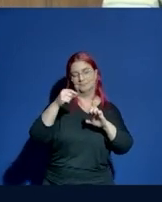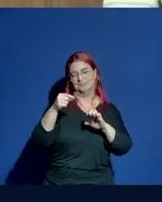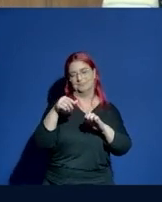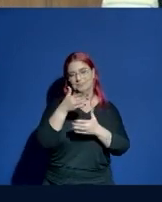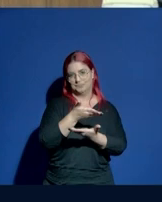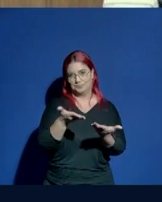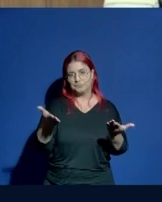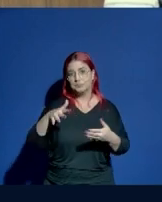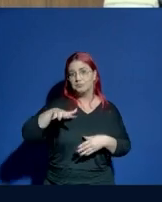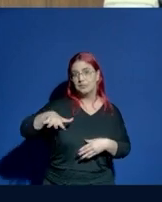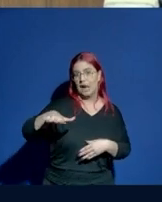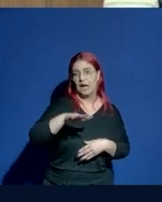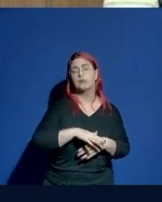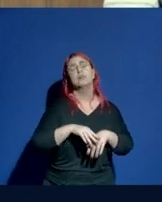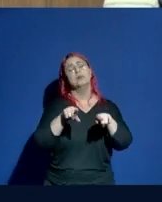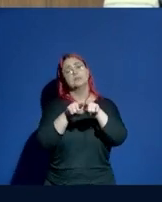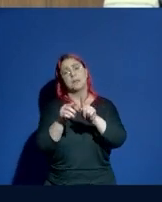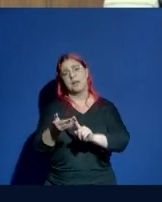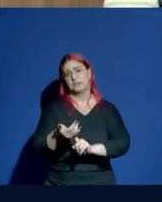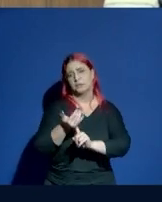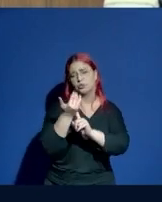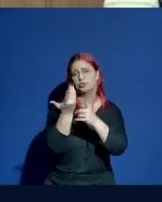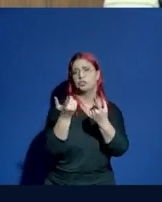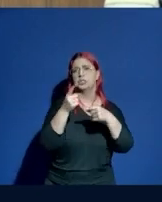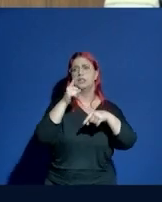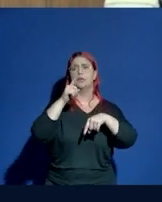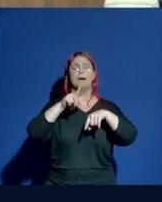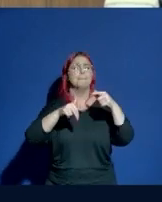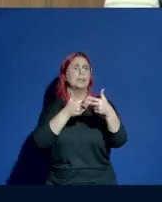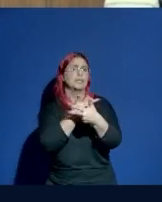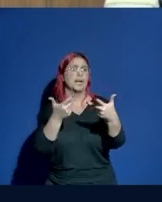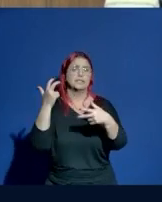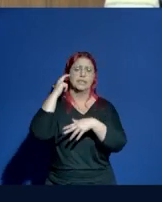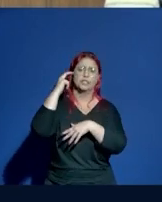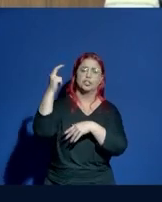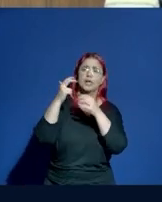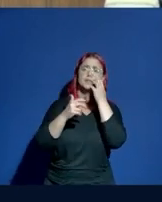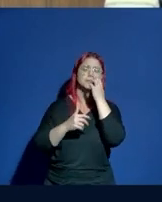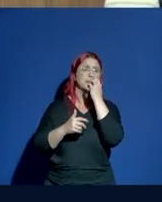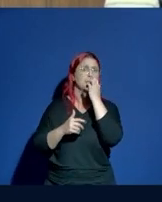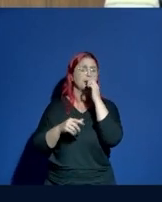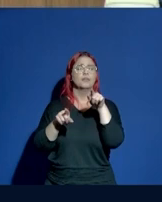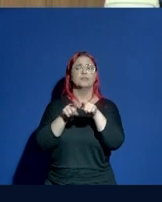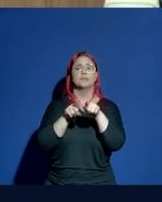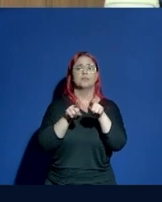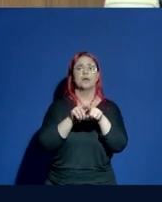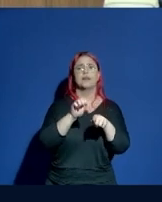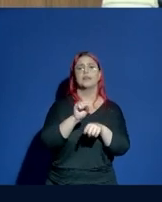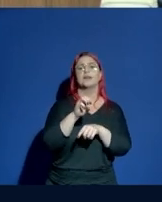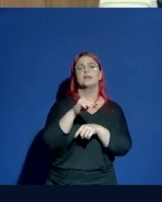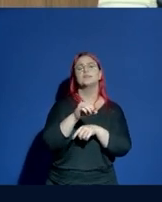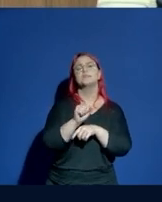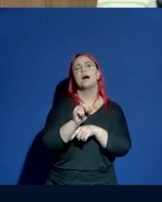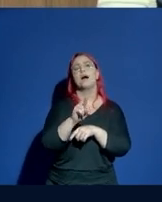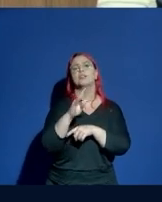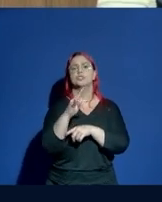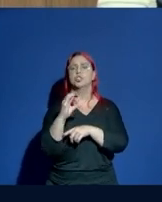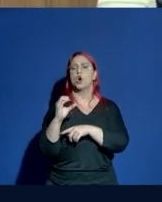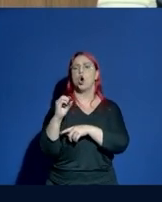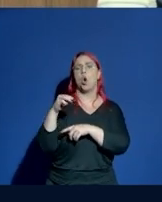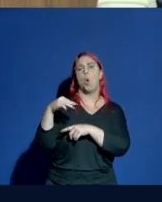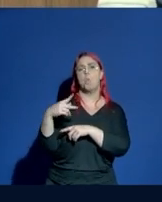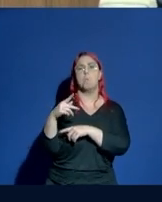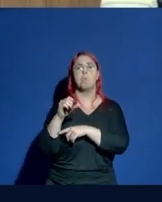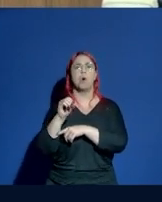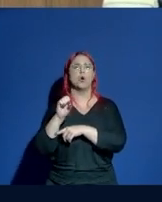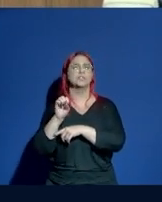tecnologia mais avançada materiais inteligentes aquilo que nós chamamos de smart compostos trocando